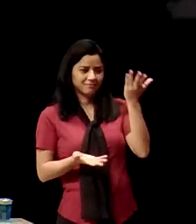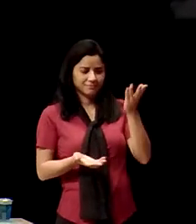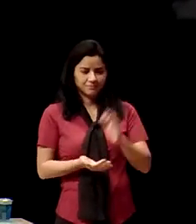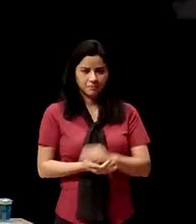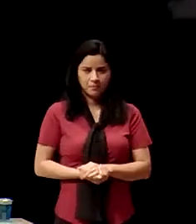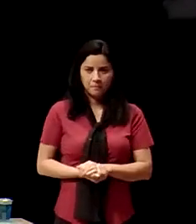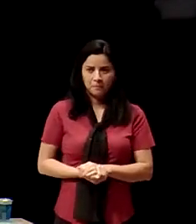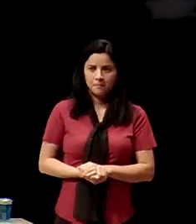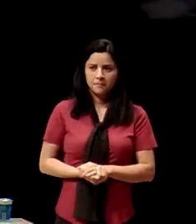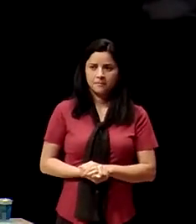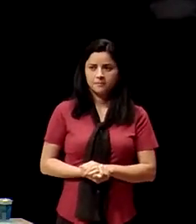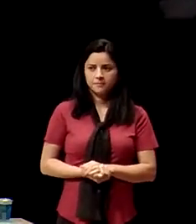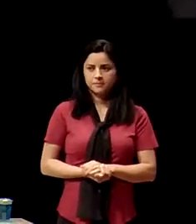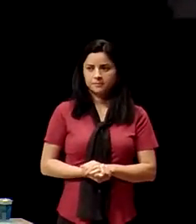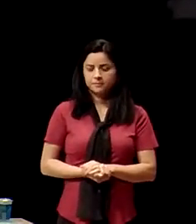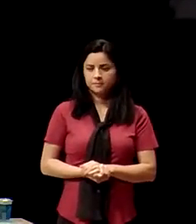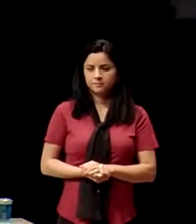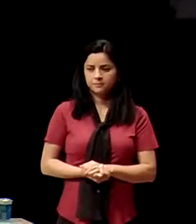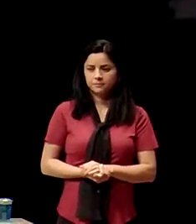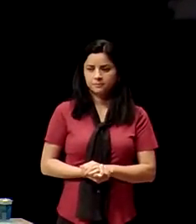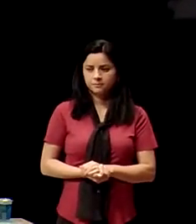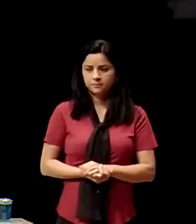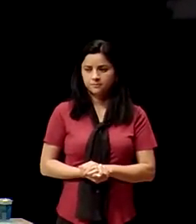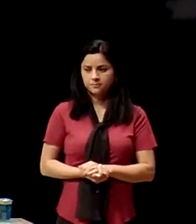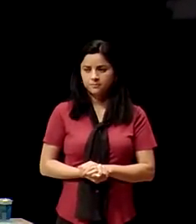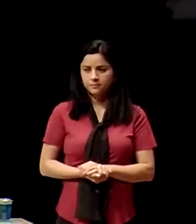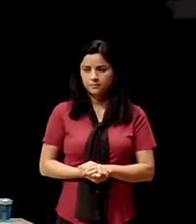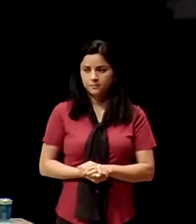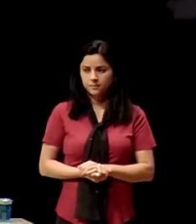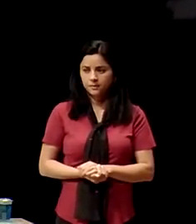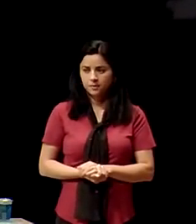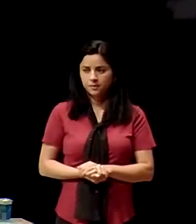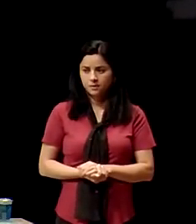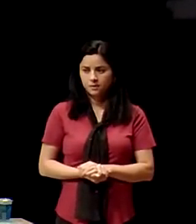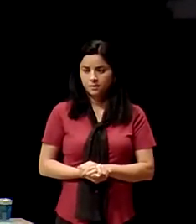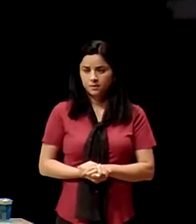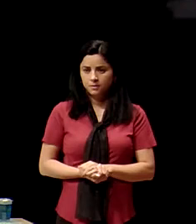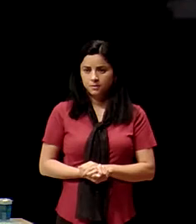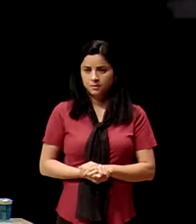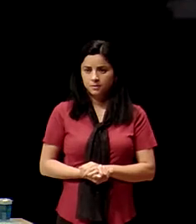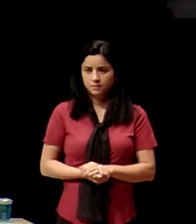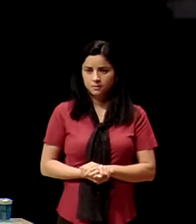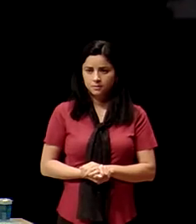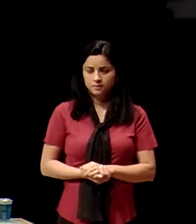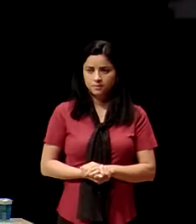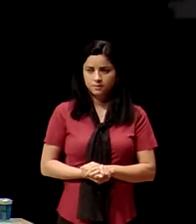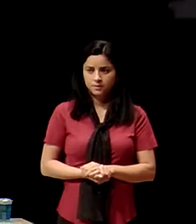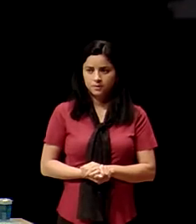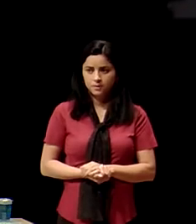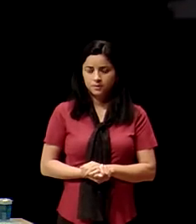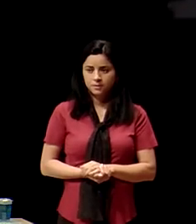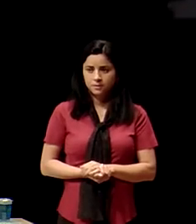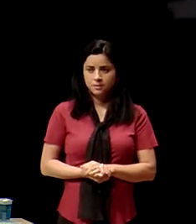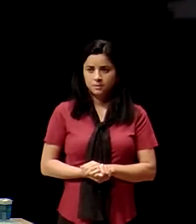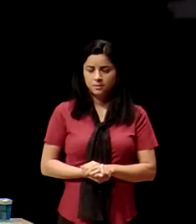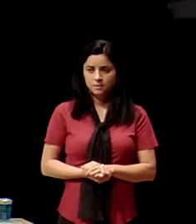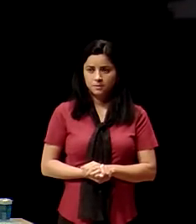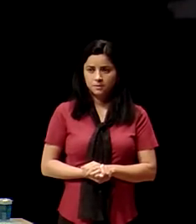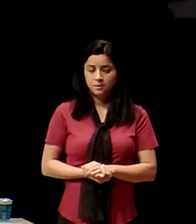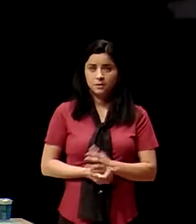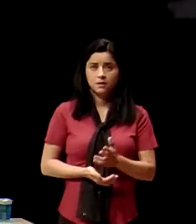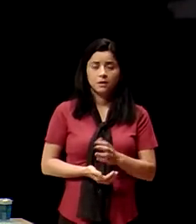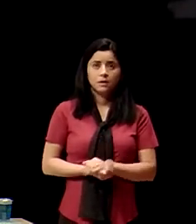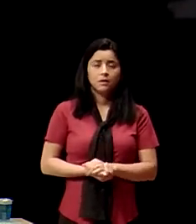I tend to think that this kind of discourse supports the fulfillment of the